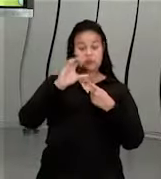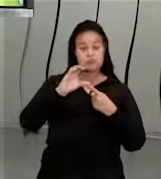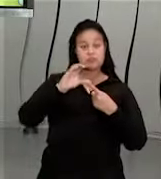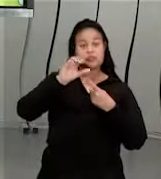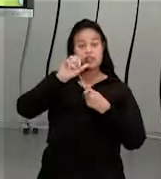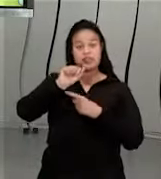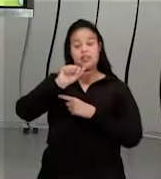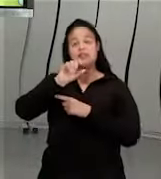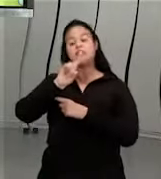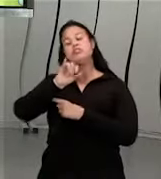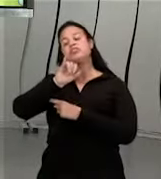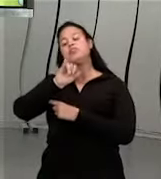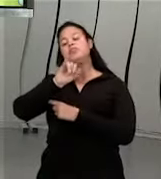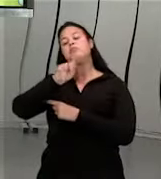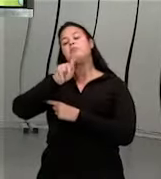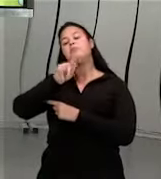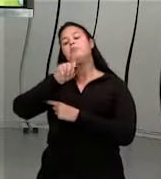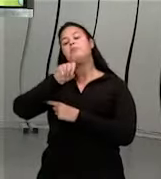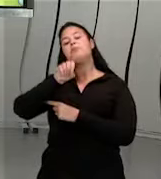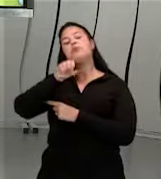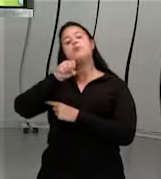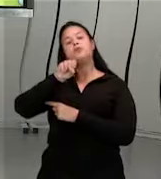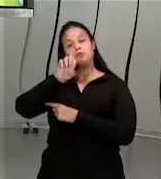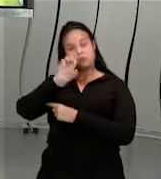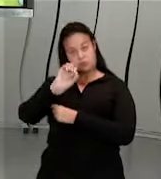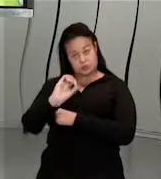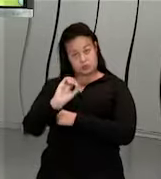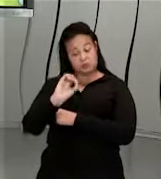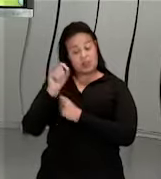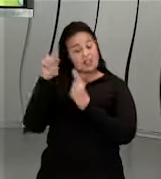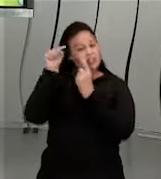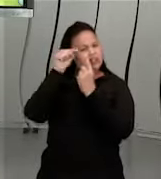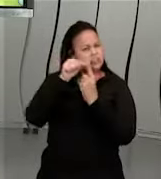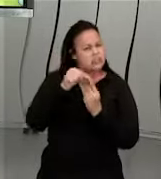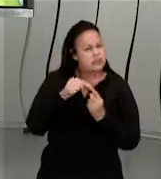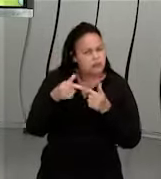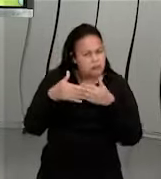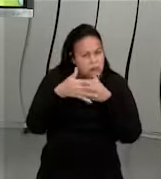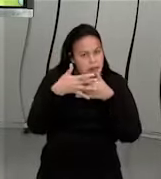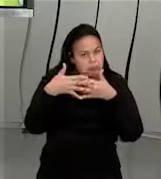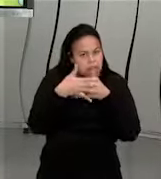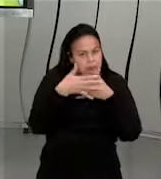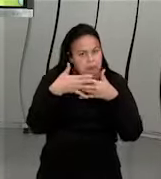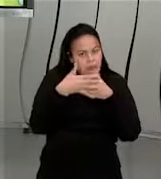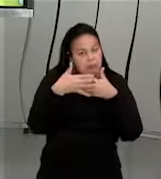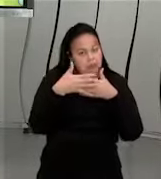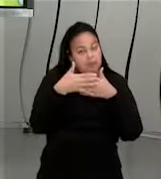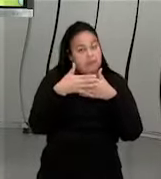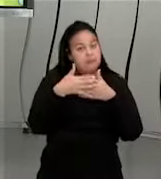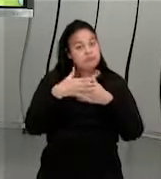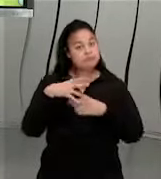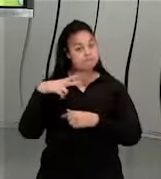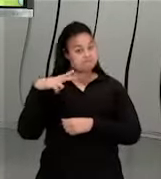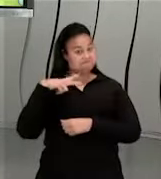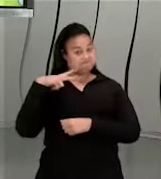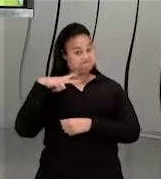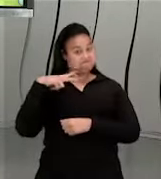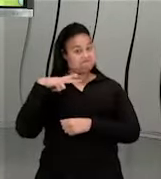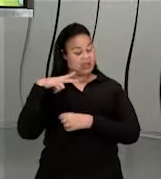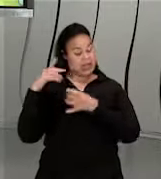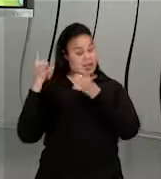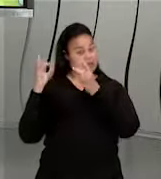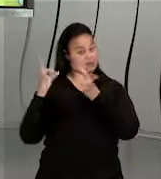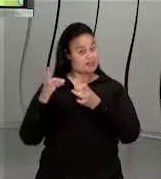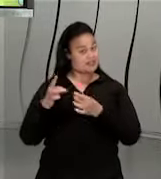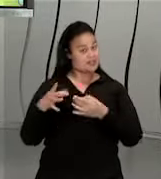adiposo. Esse tipo de tecido, ele tem uma função particular e especial,